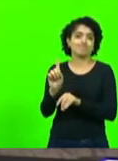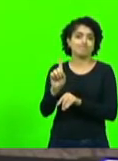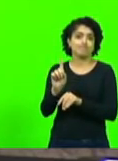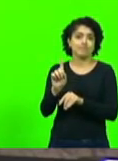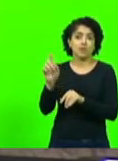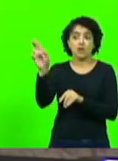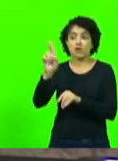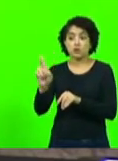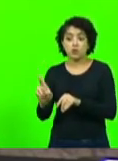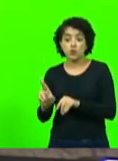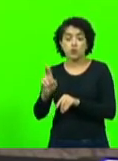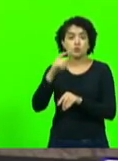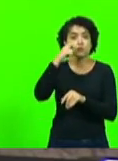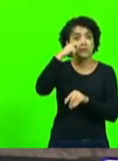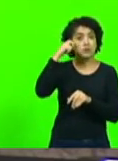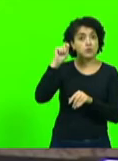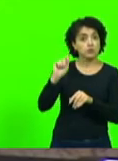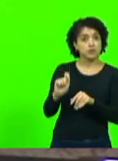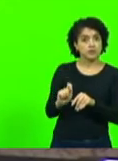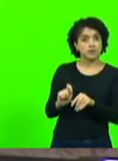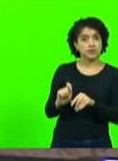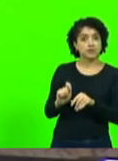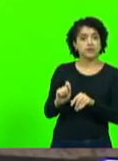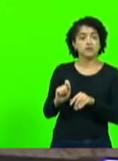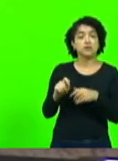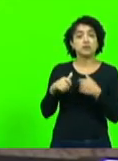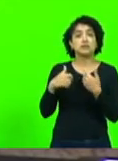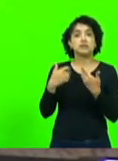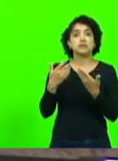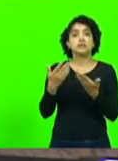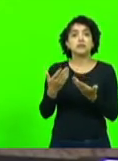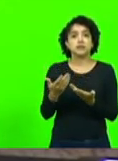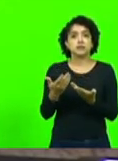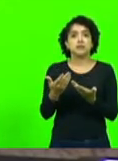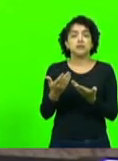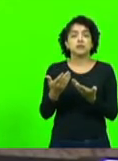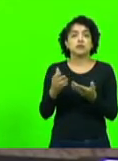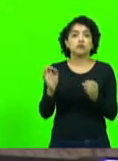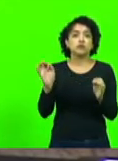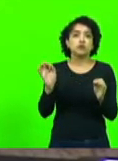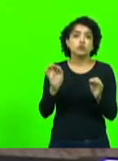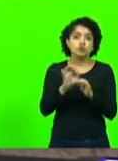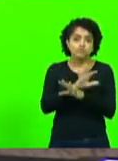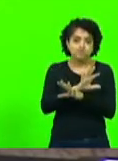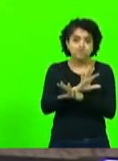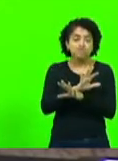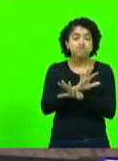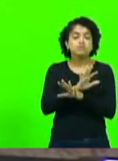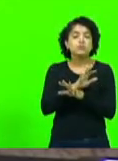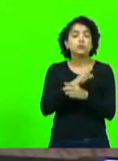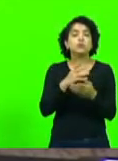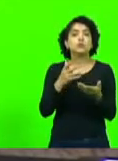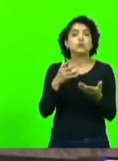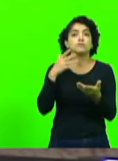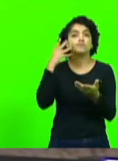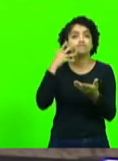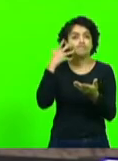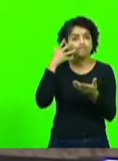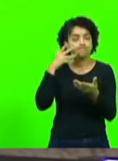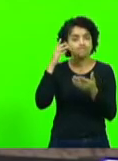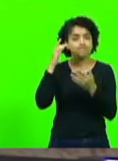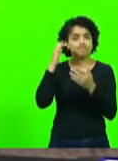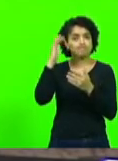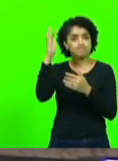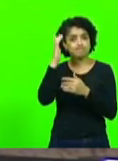Rússia e Ucrânia. E eu concluo essa sintética intervenção de reflexão nesta